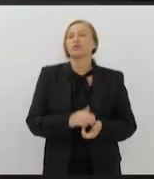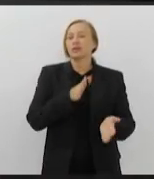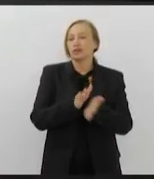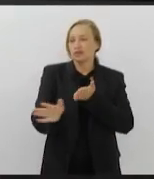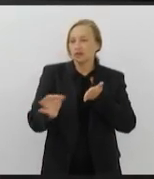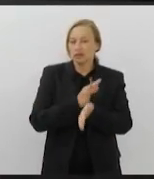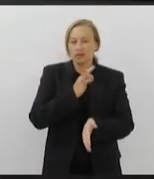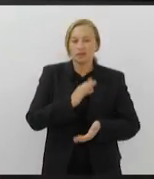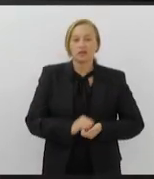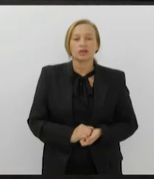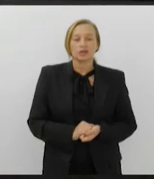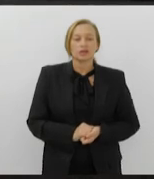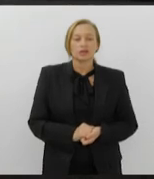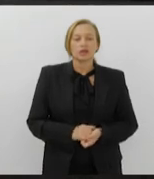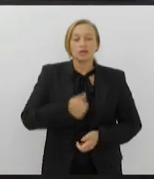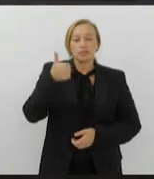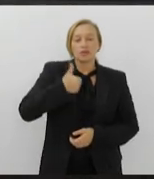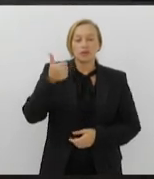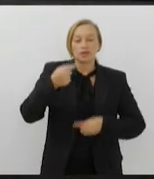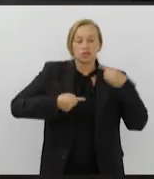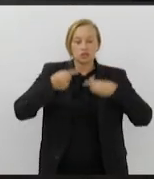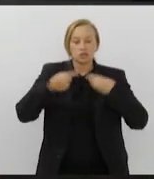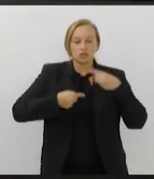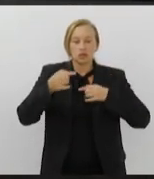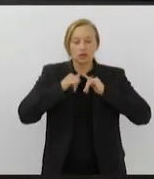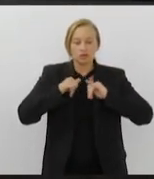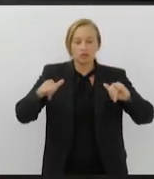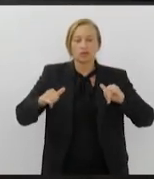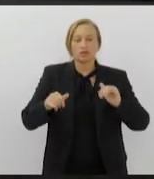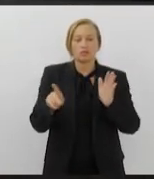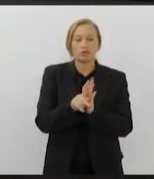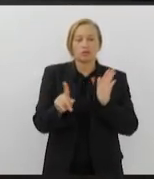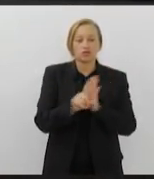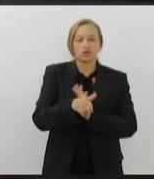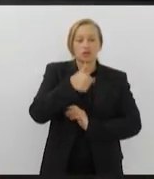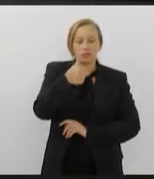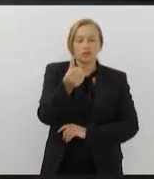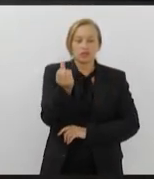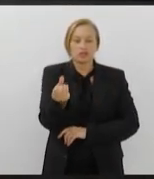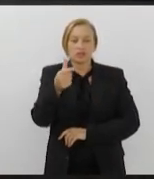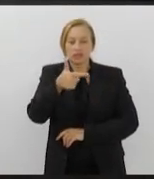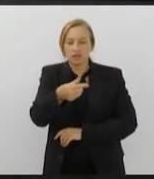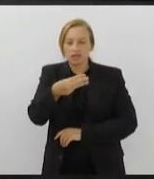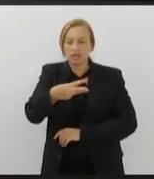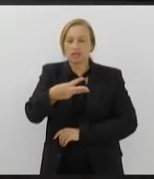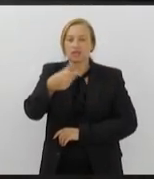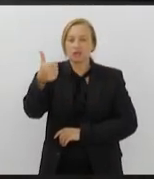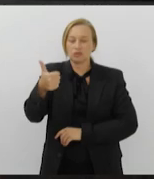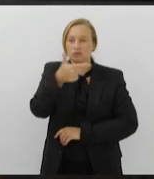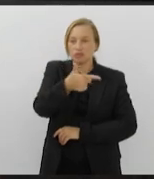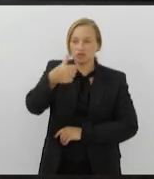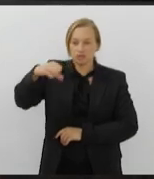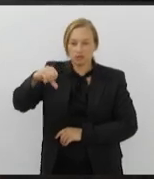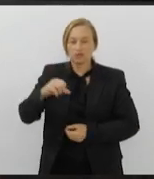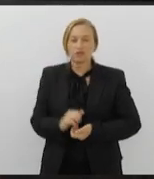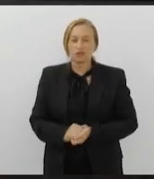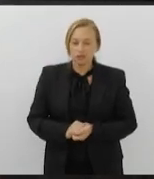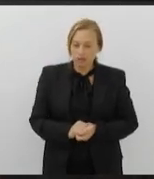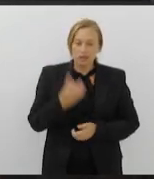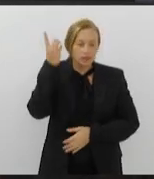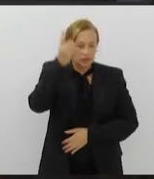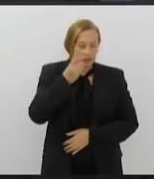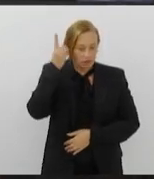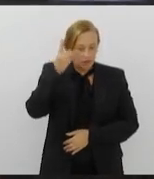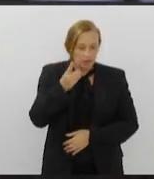autógrafo. Em primeira discussão, anuncio o projeto de lei número 1631 de 2019, de autoria da